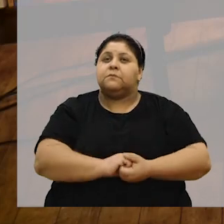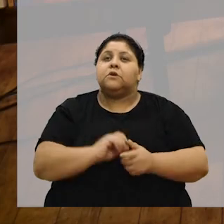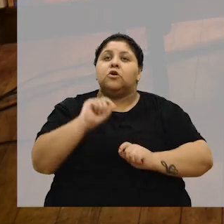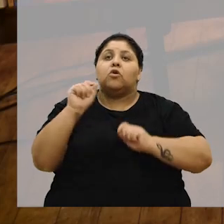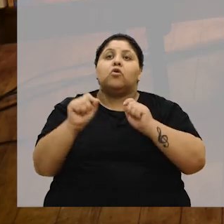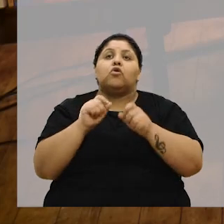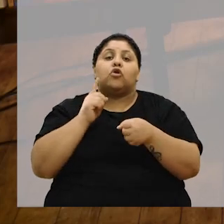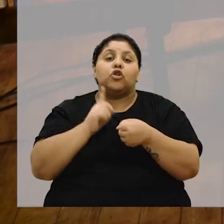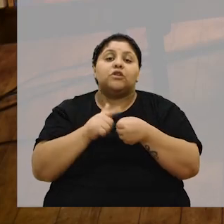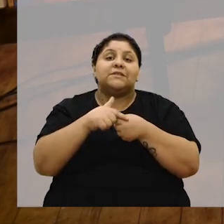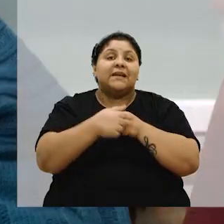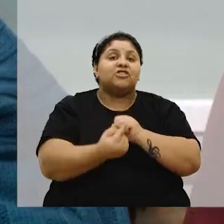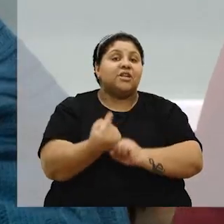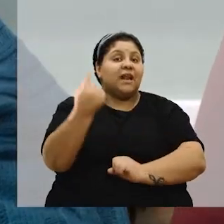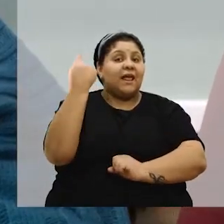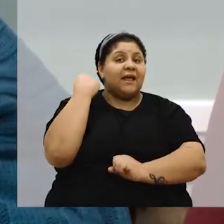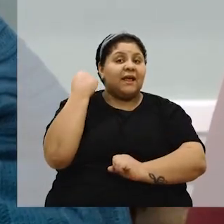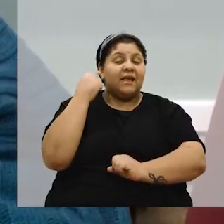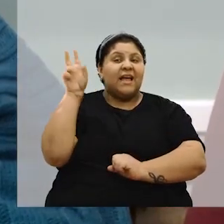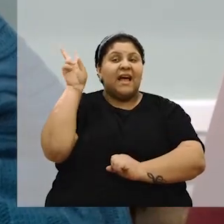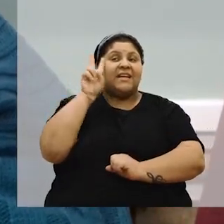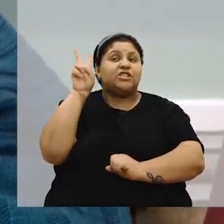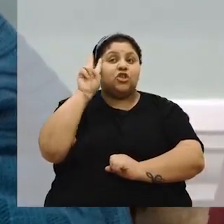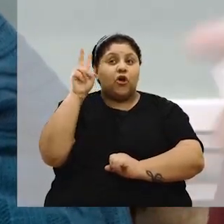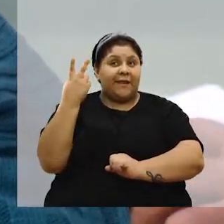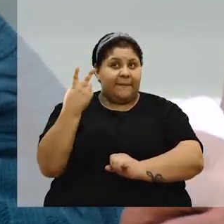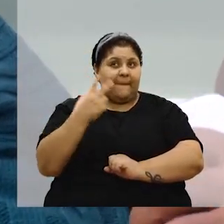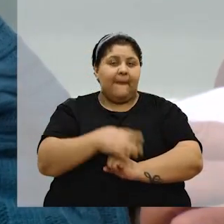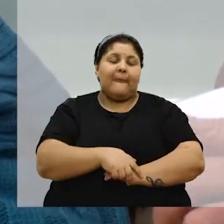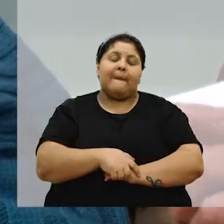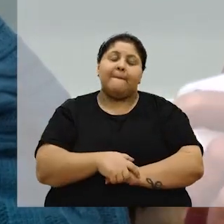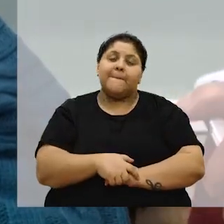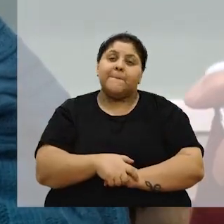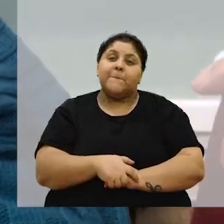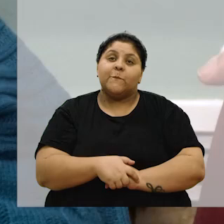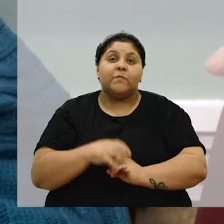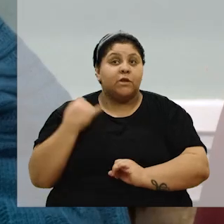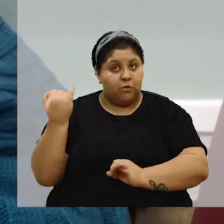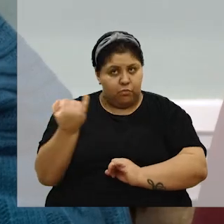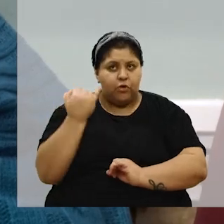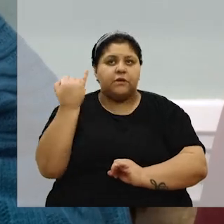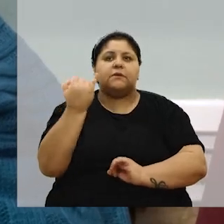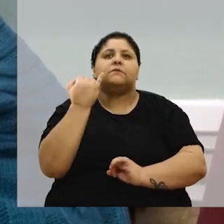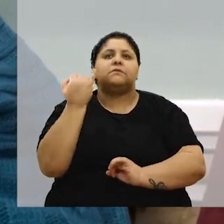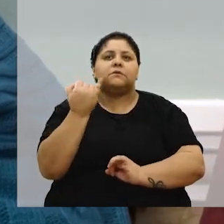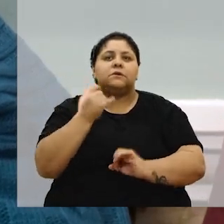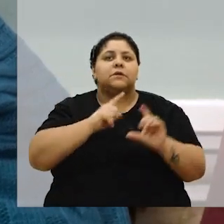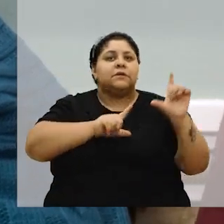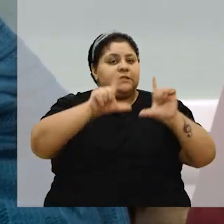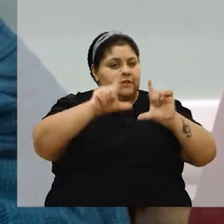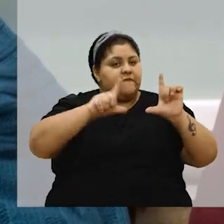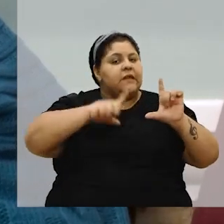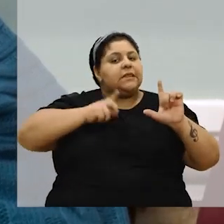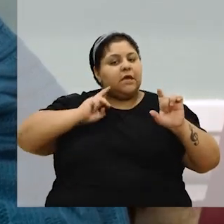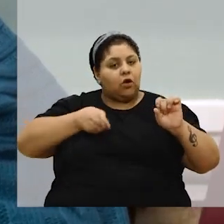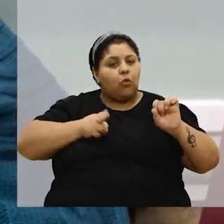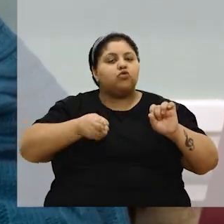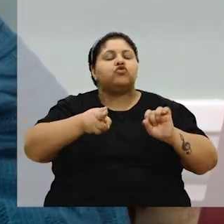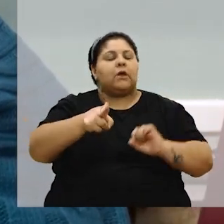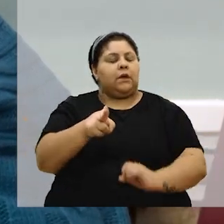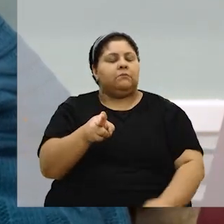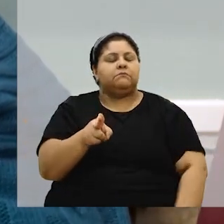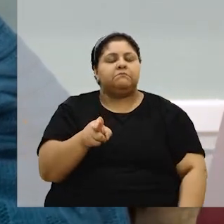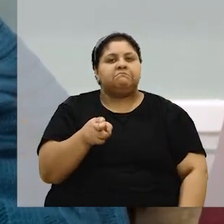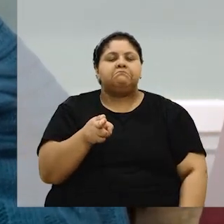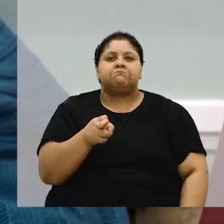mostrar para eles o que é a nossa cidade, o que foi a nossa cidade, a história da nossa cidade. Tá? É importante. E essa TV tem que